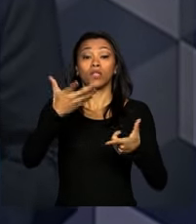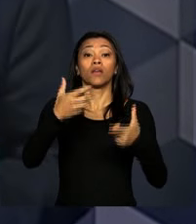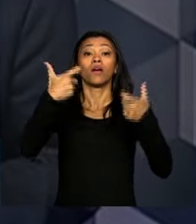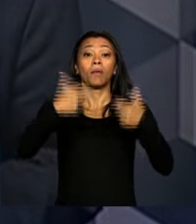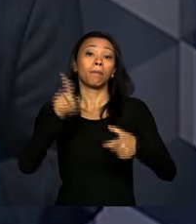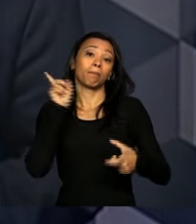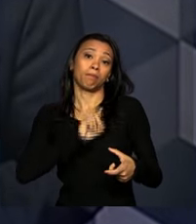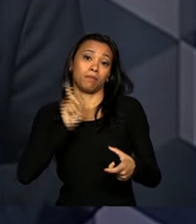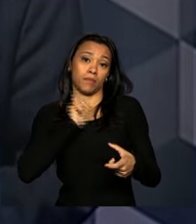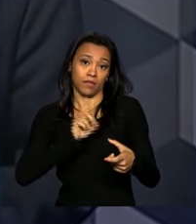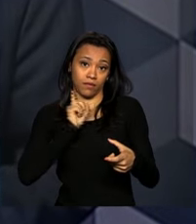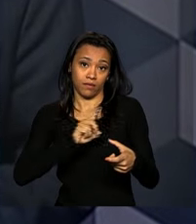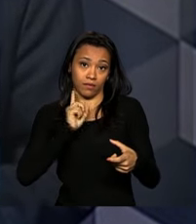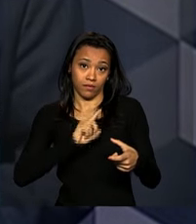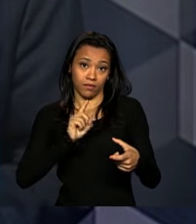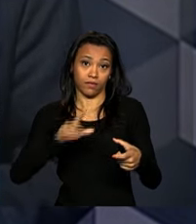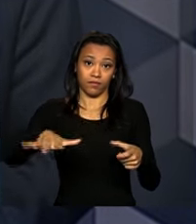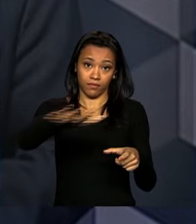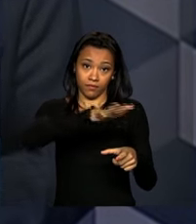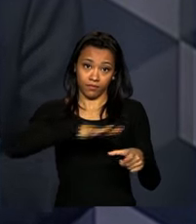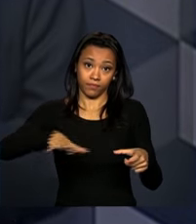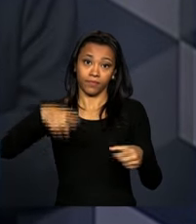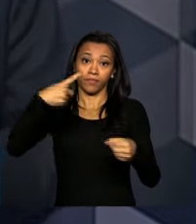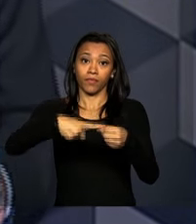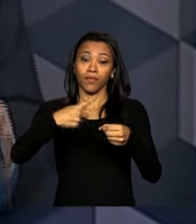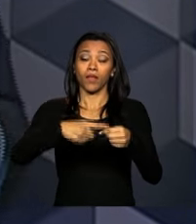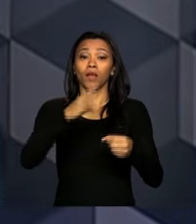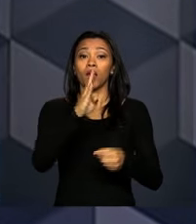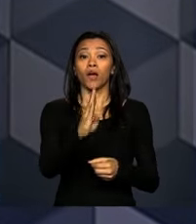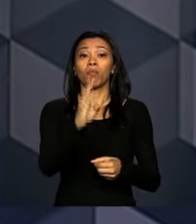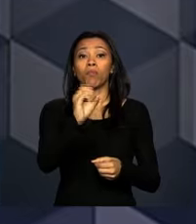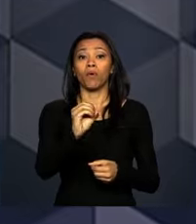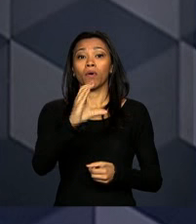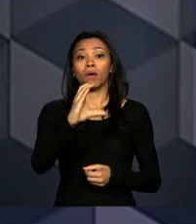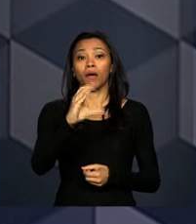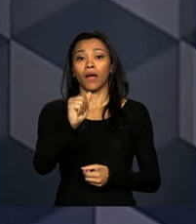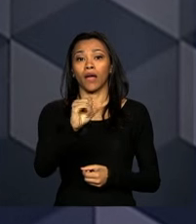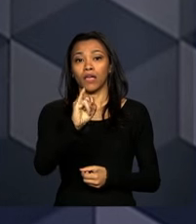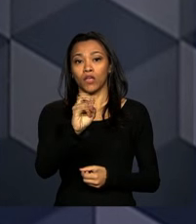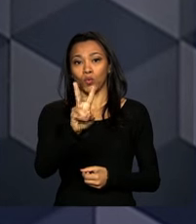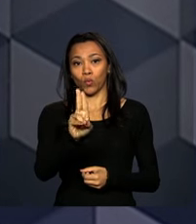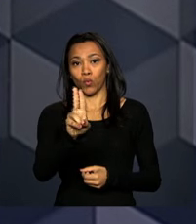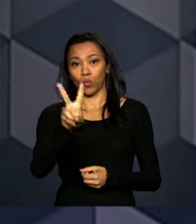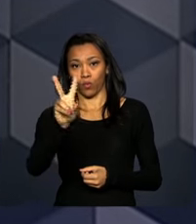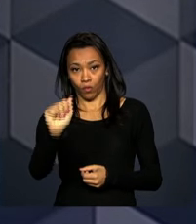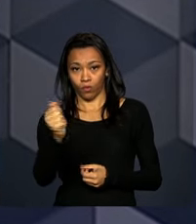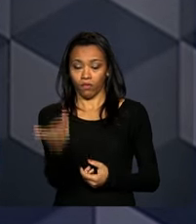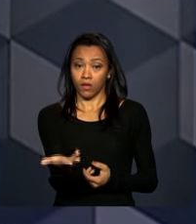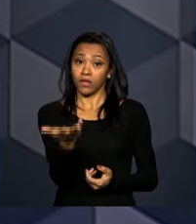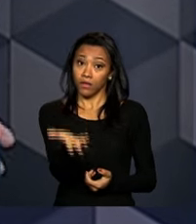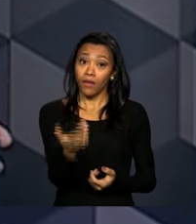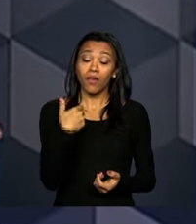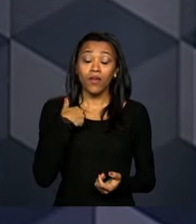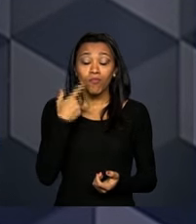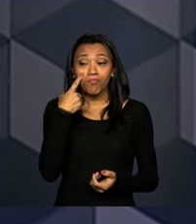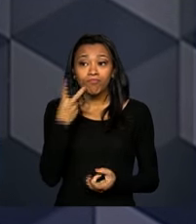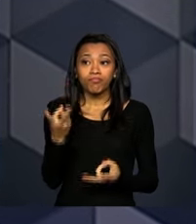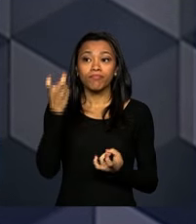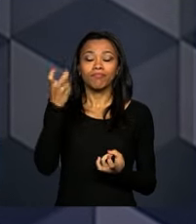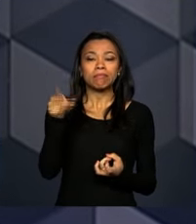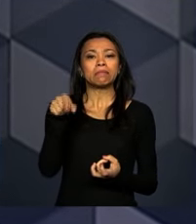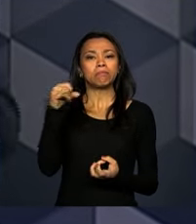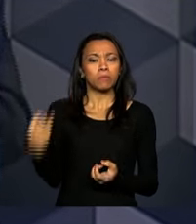querida Bocaiúva. E desde pequeno, desde criança, eu vi o papel fundamental do Banco do